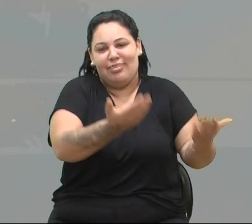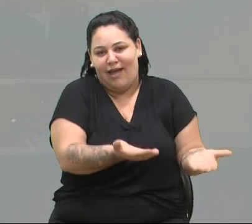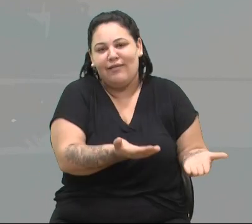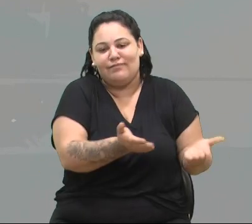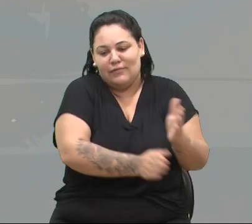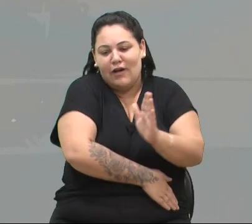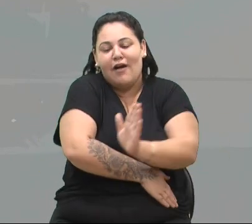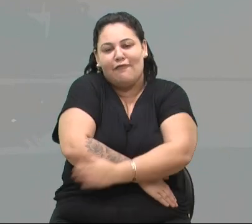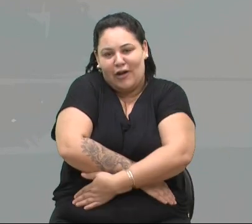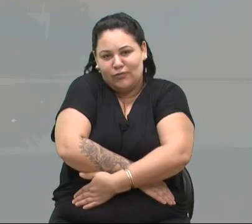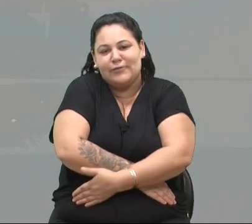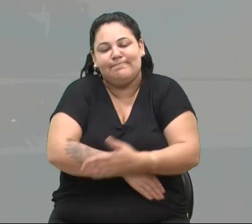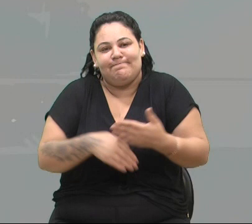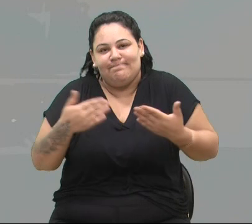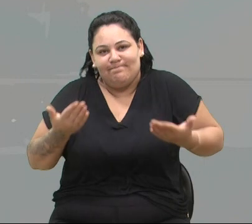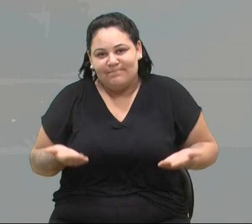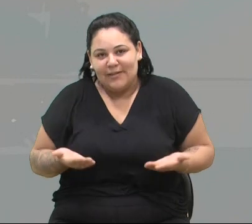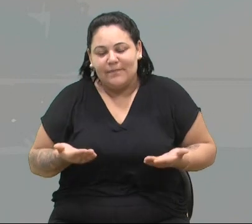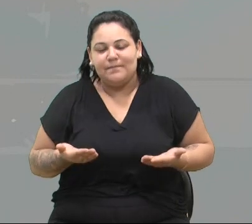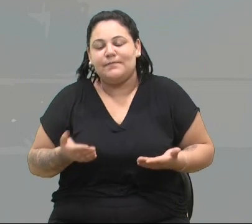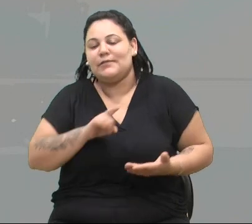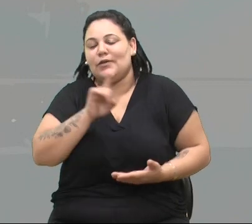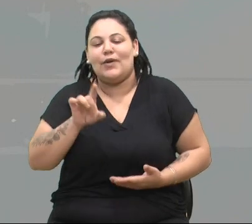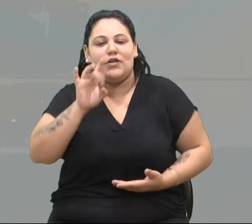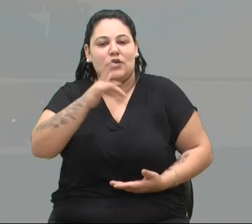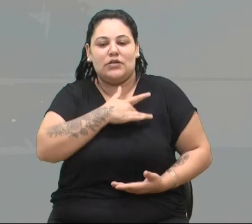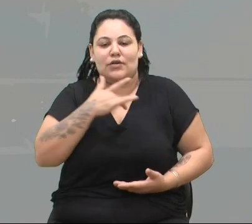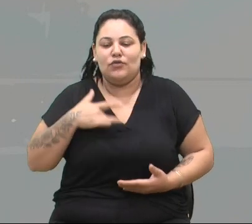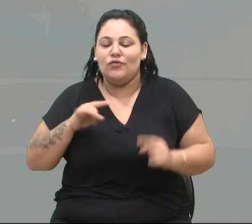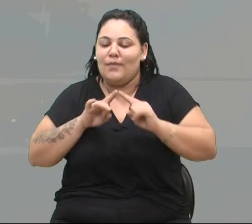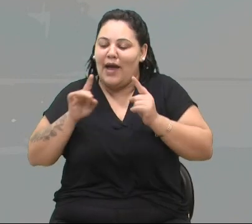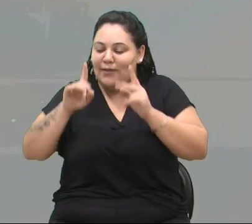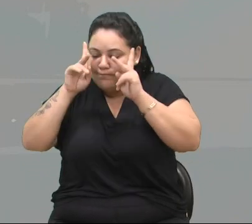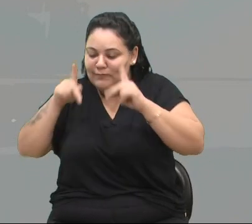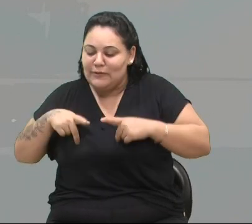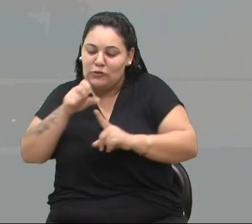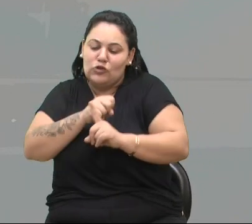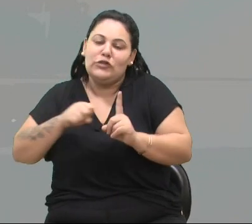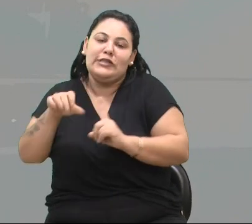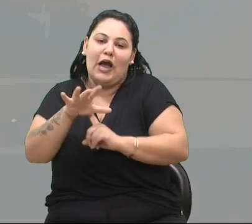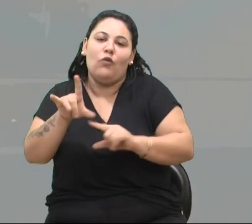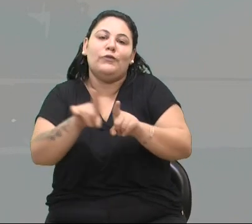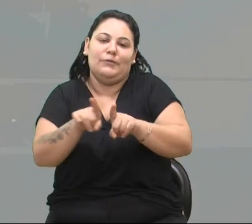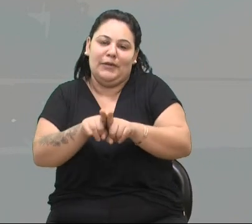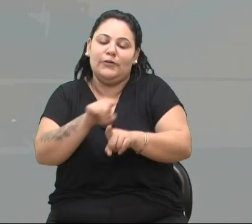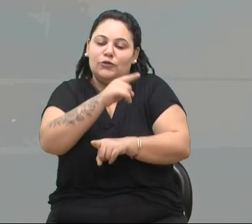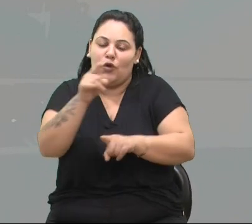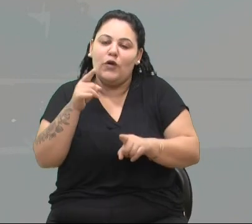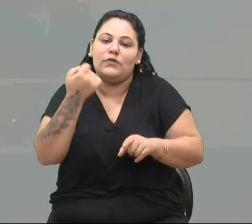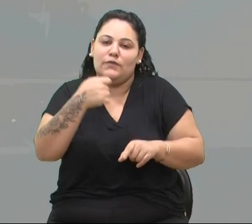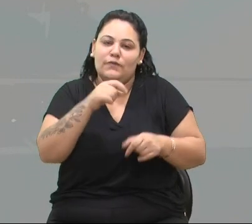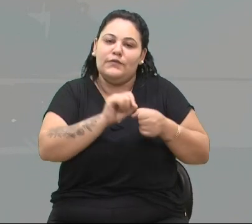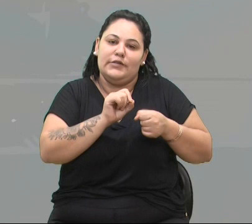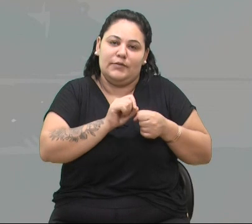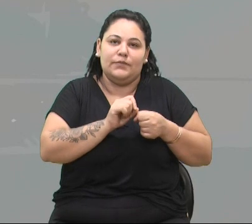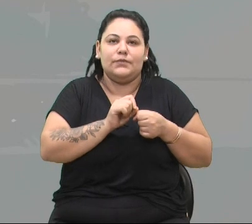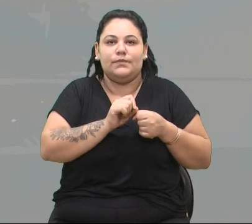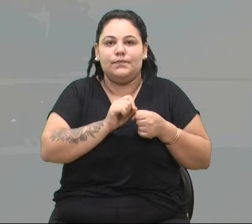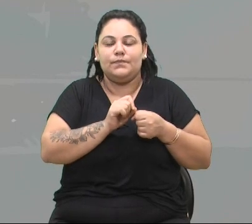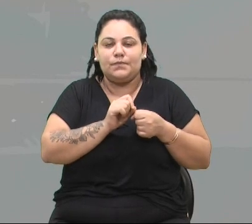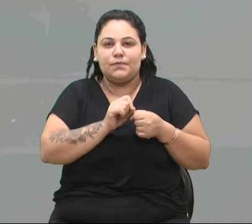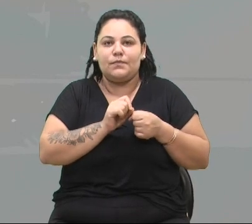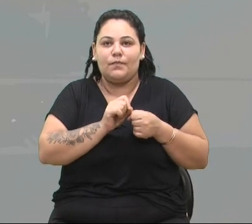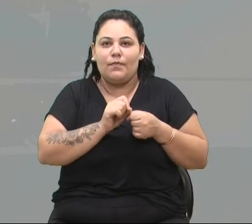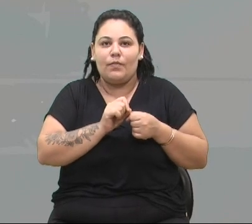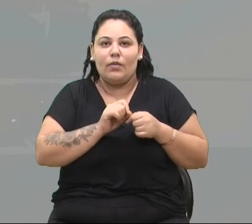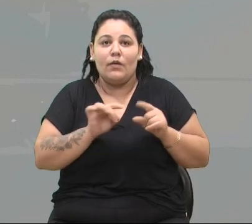por uma questão, né, além de saúde, uma questão humanitária, e a gente faz isso, né, é um recurso que é aplicado,